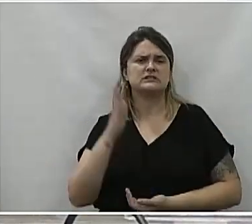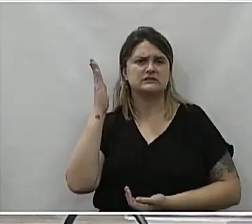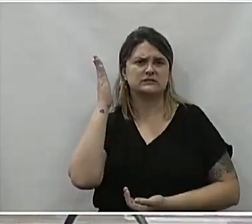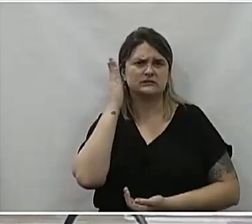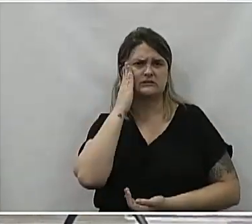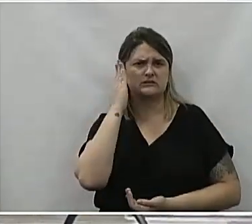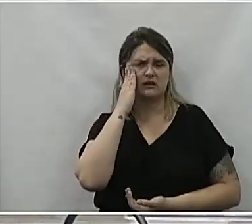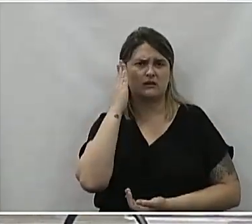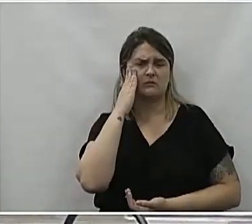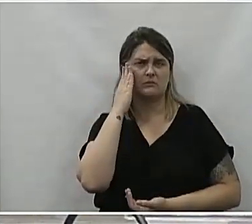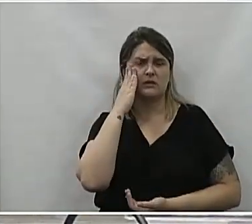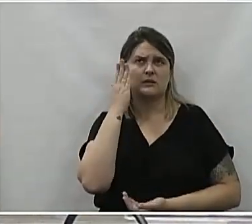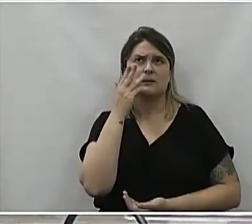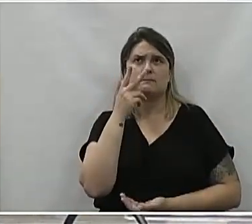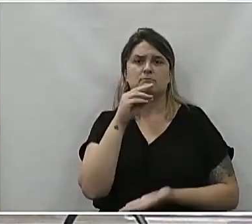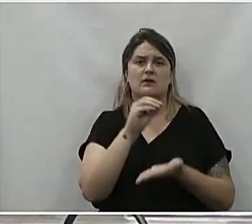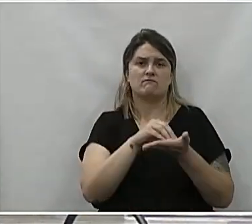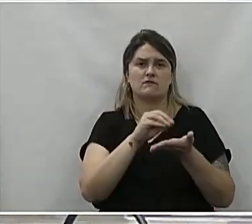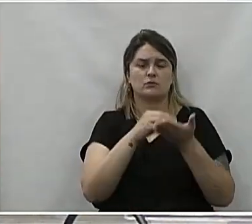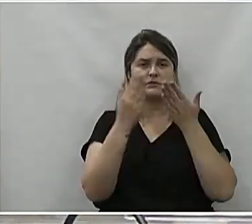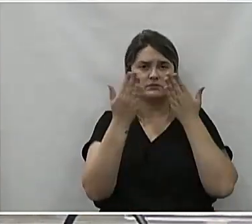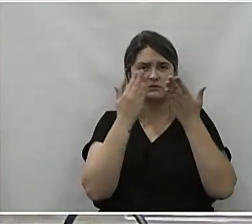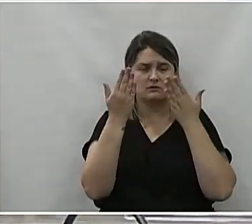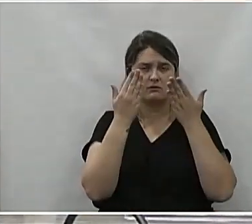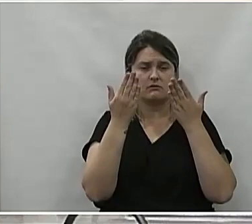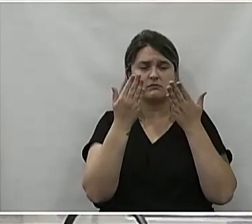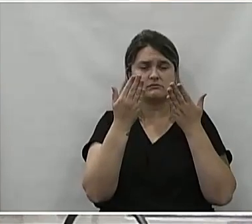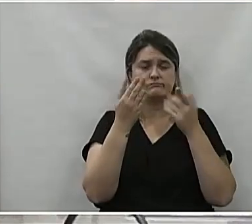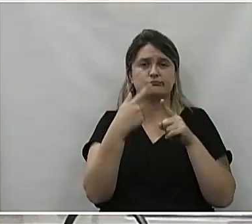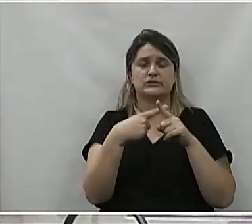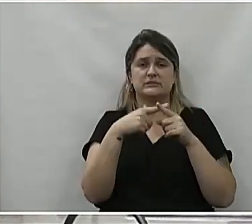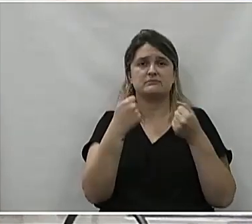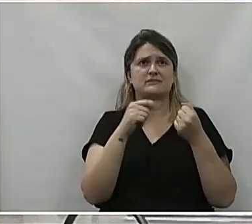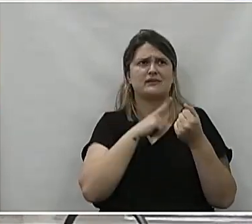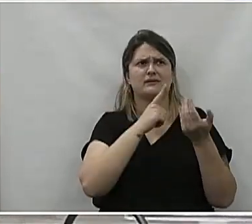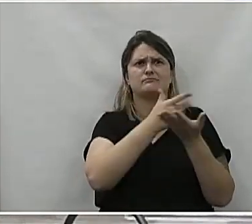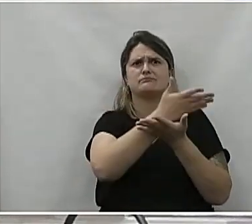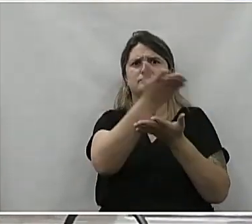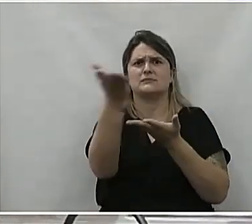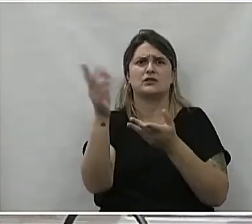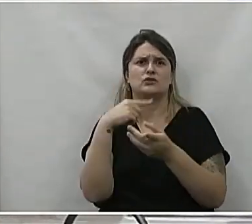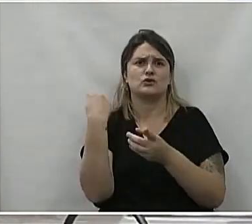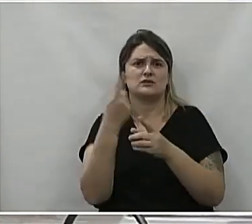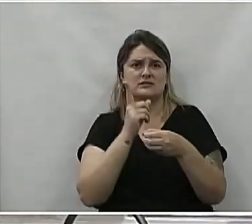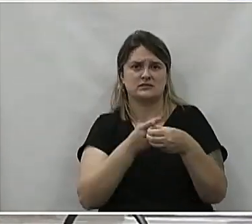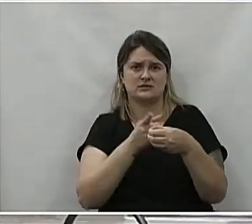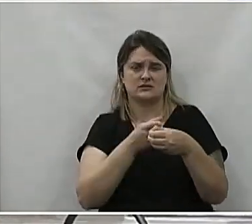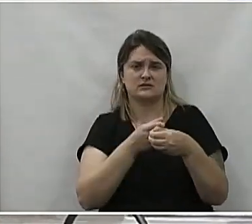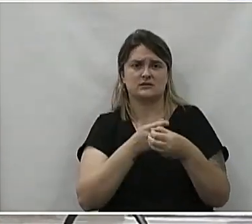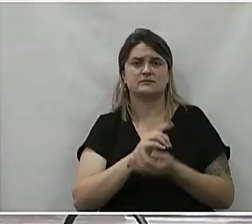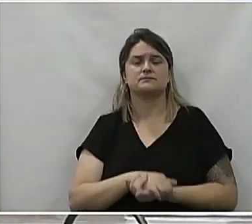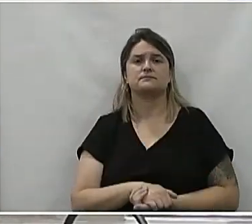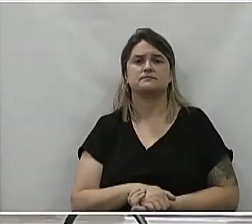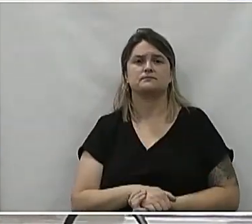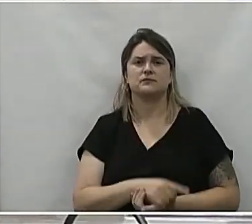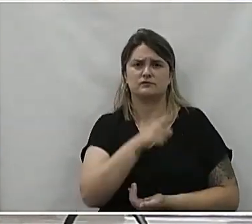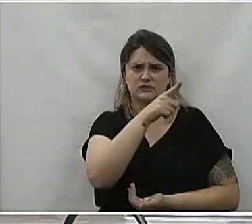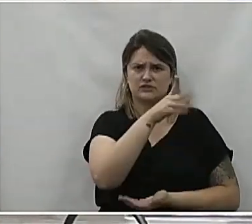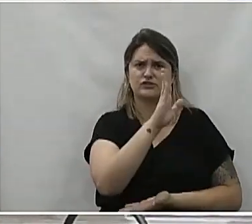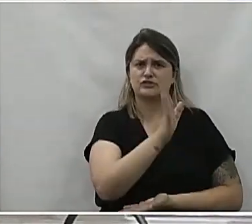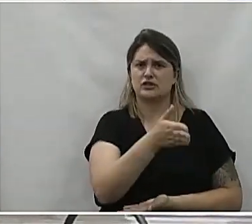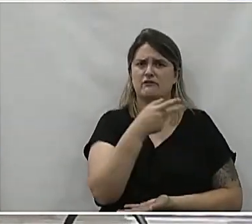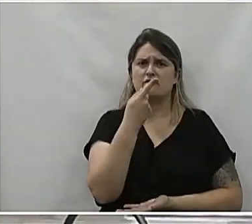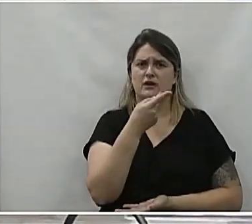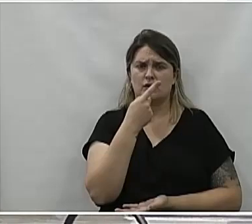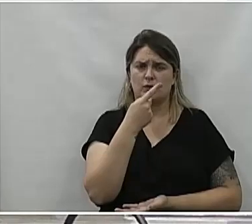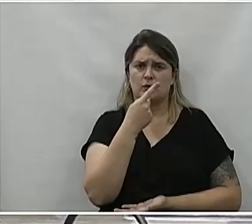Da questão Da falta De psicólogo Para atender O contexto geral Da cidade De União da Vitória Como o secretário Já comentou